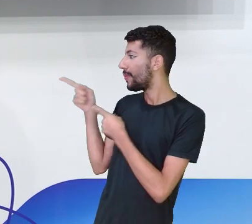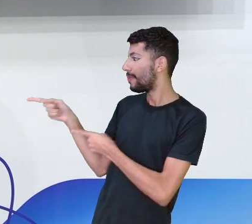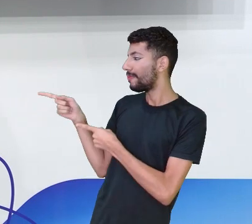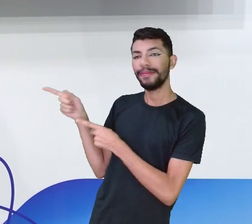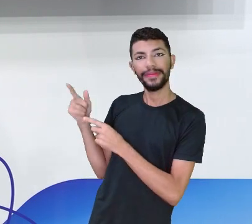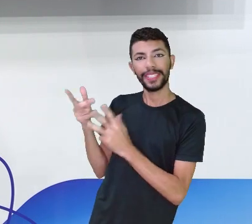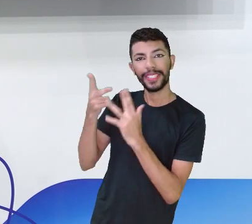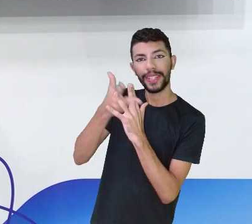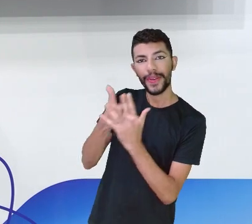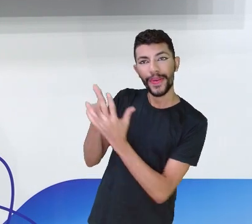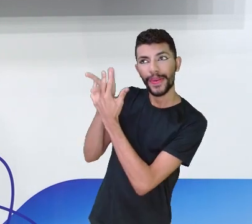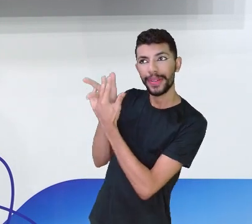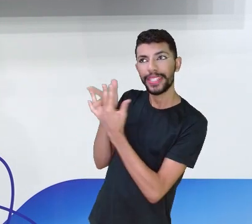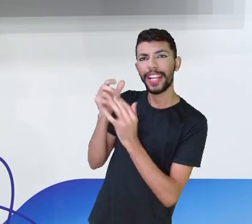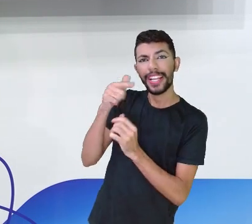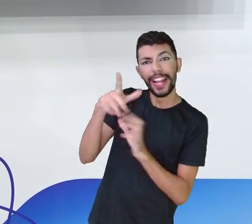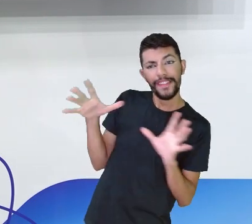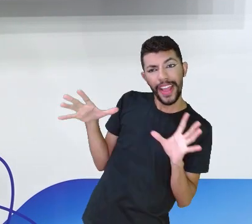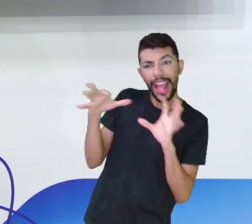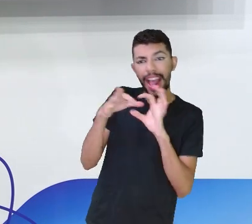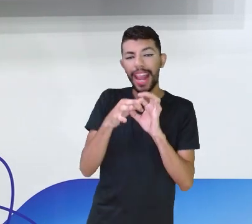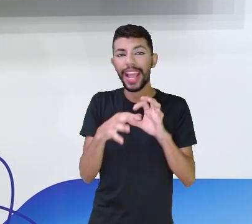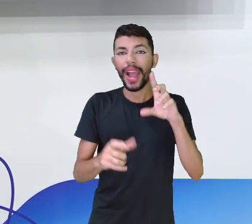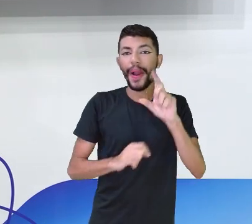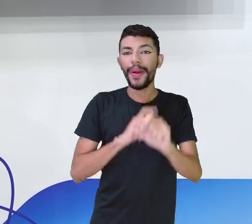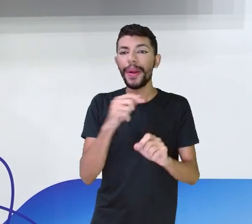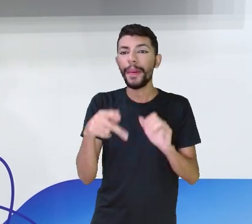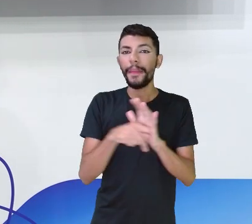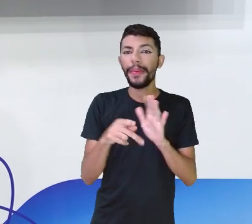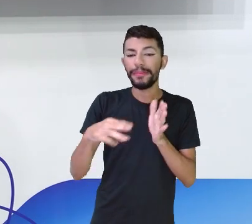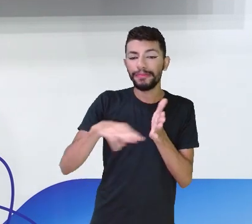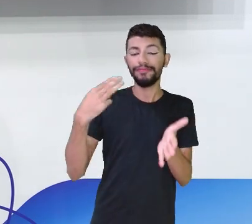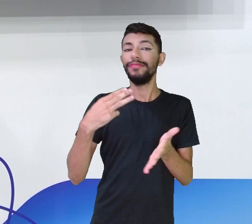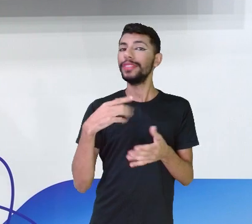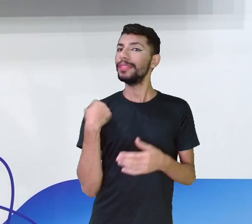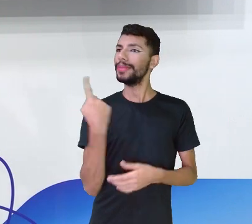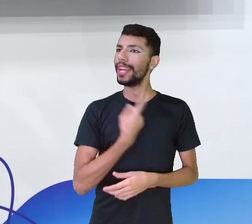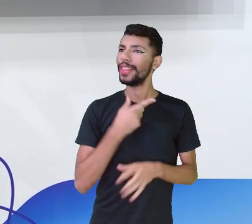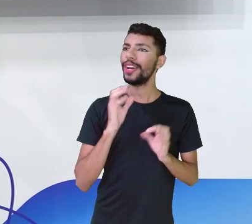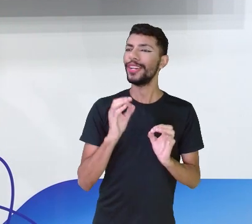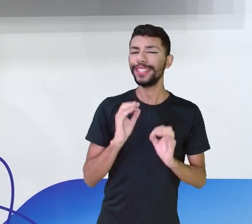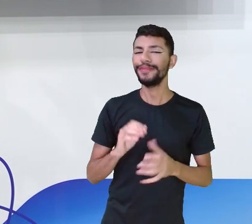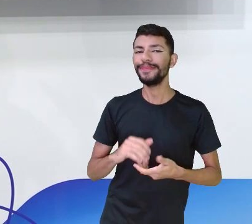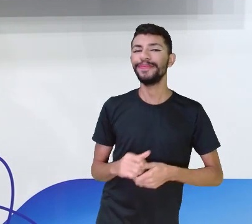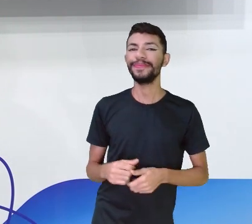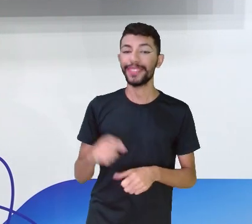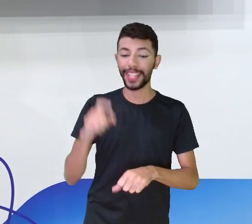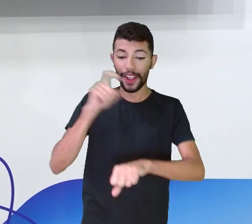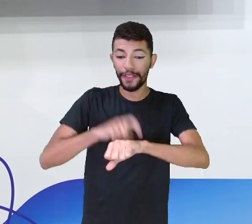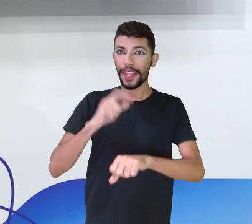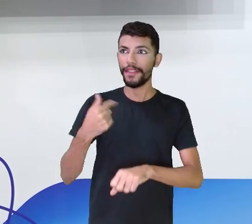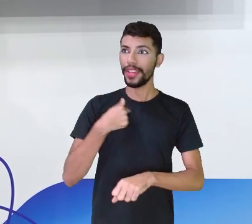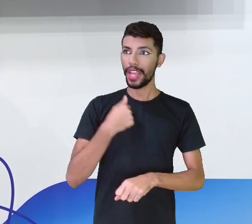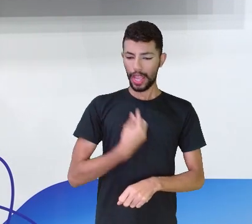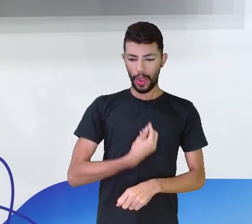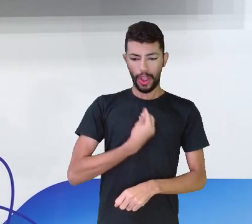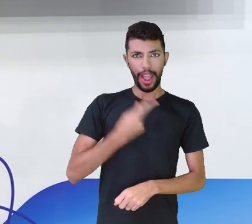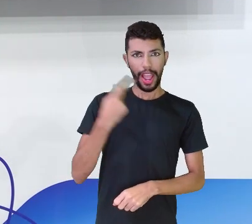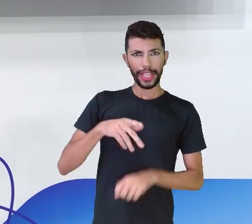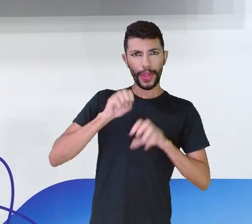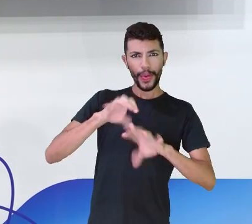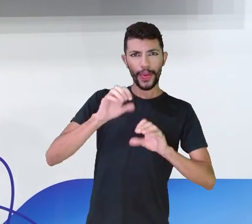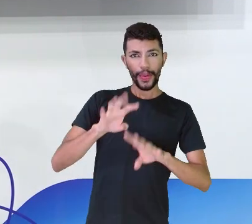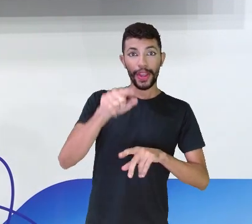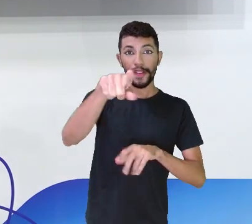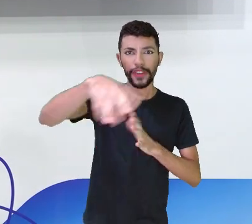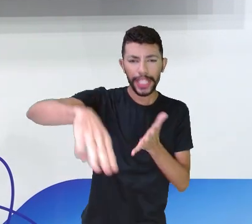telinha e imediatamente você já consegue mandar a sua mensagem ao vivo, hein? Eu aqui dando a minha aula,